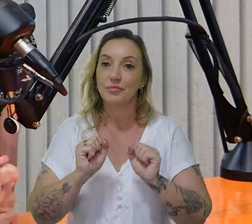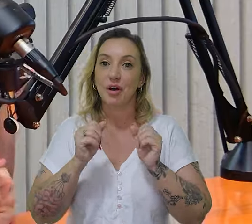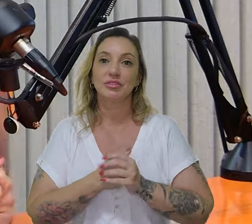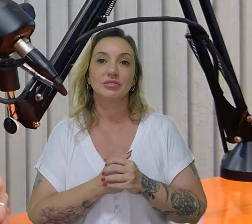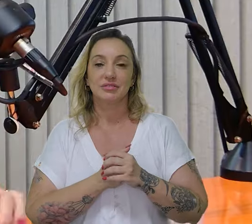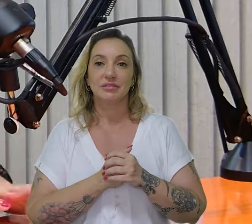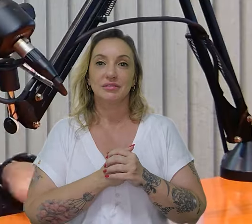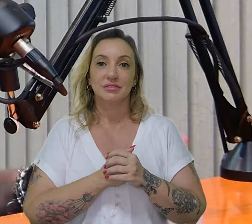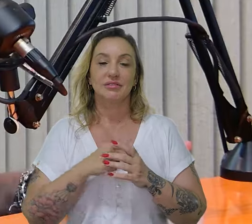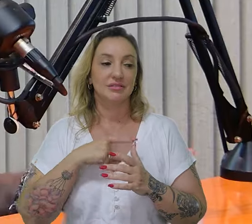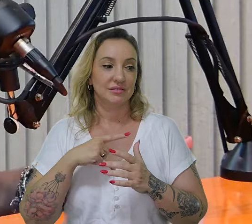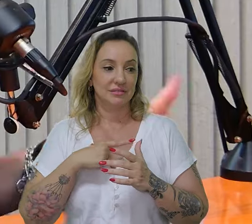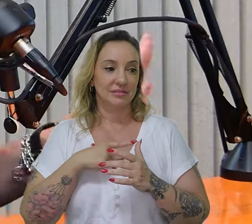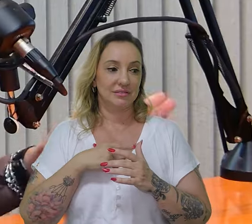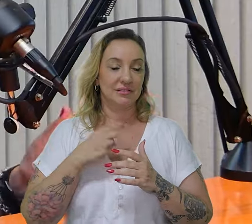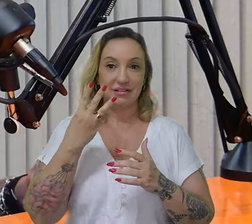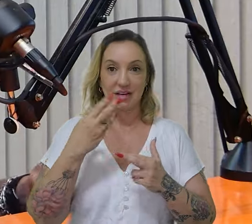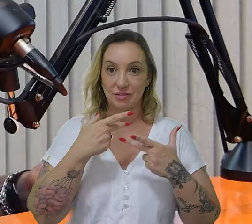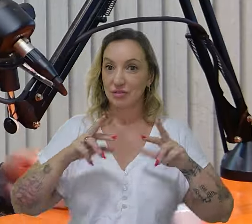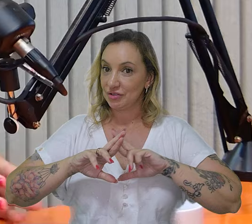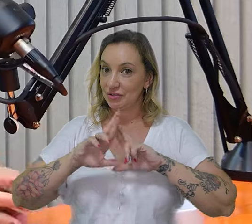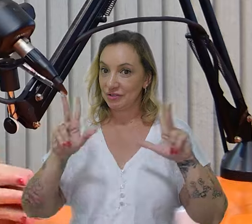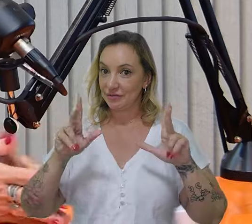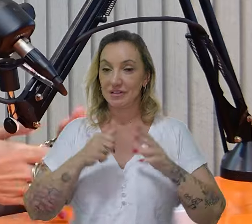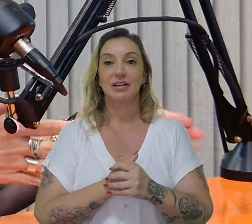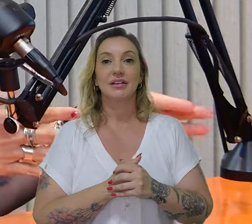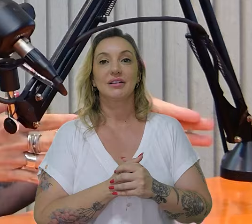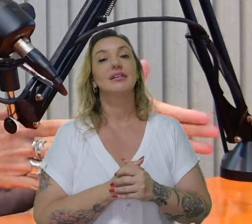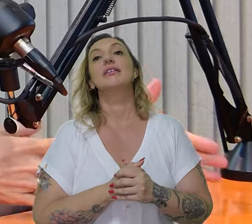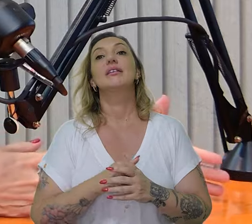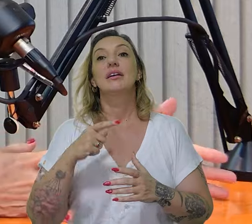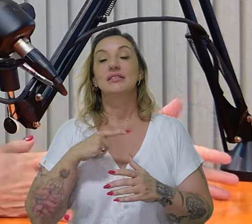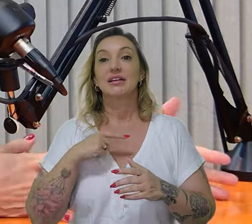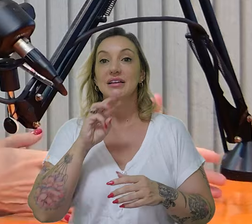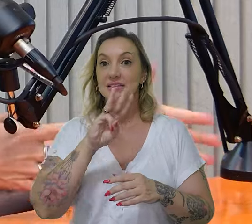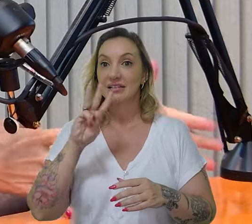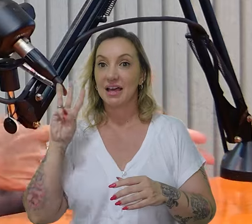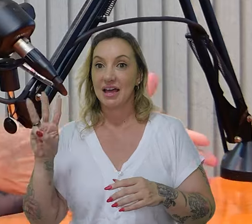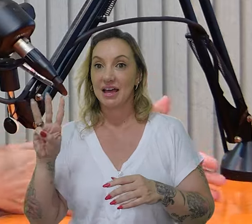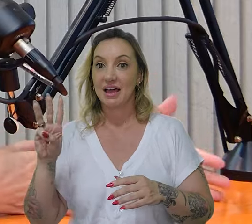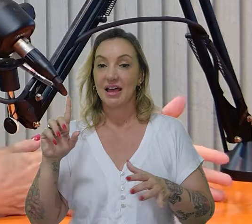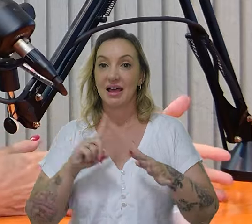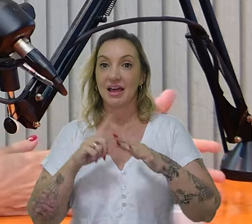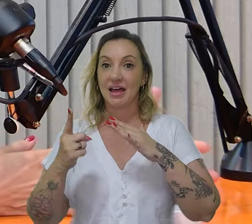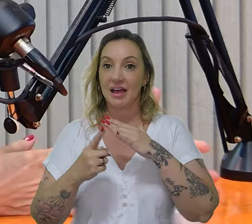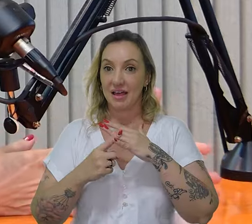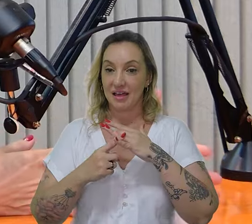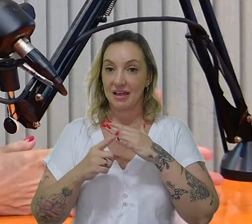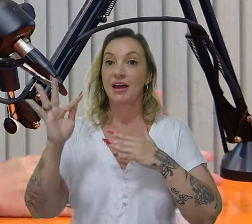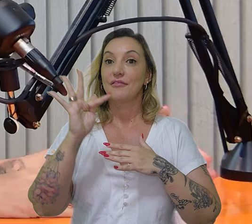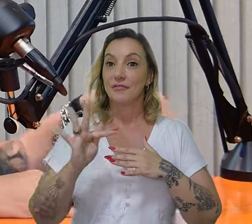perfeito a gente tem vou falar três coisas diferentes Então a gente tem o site e as redes da full Cell